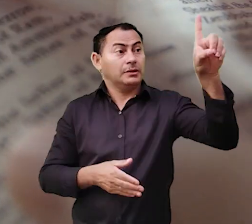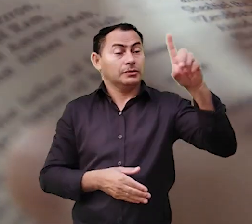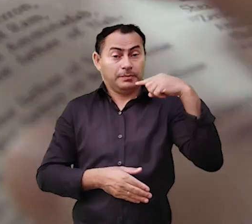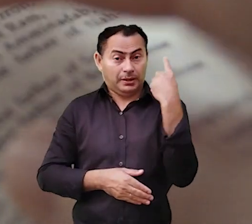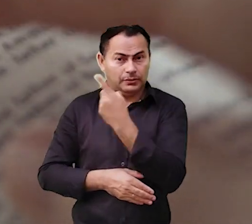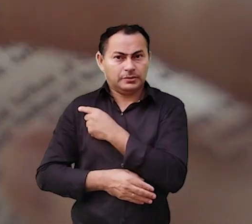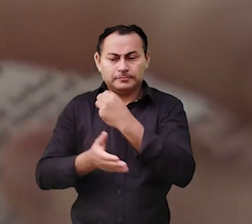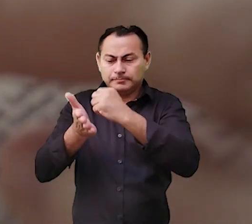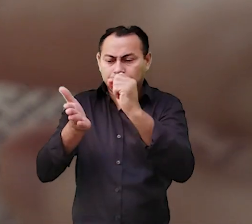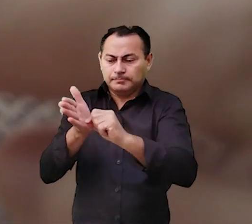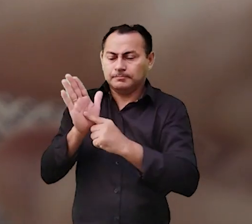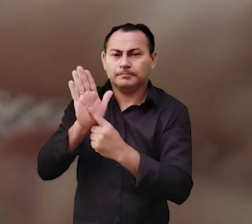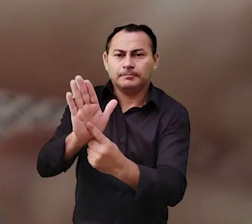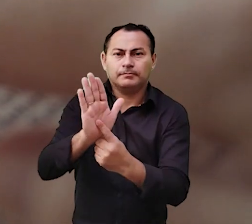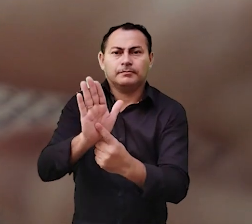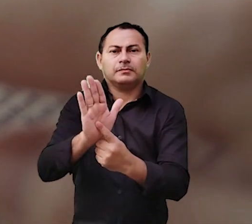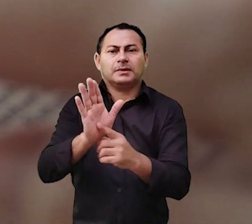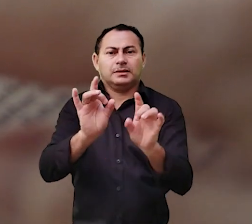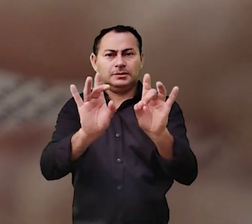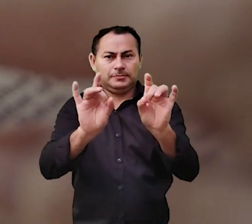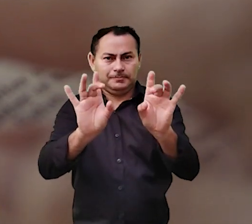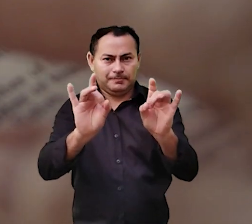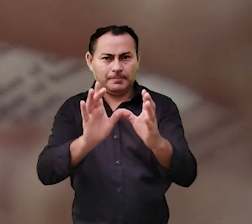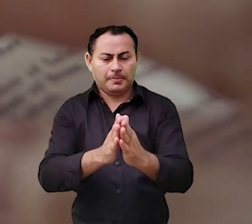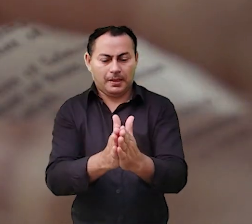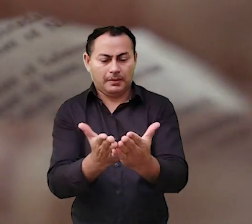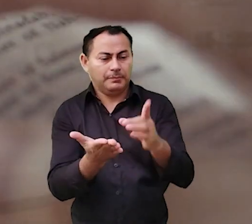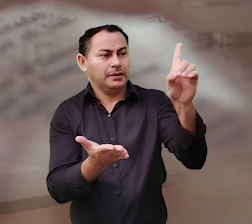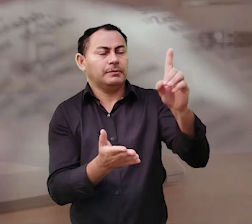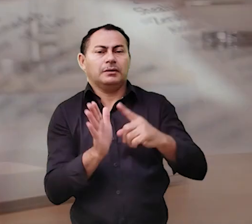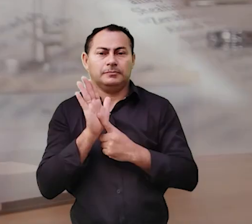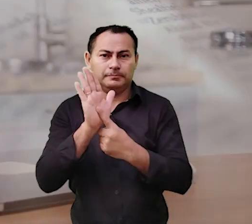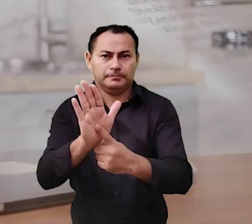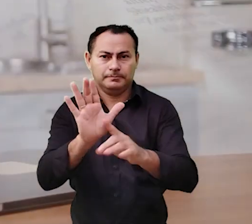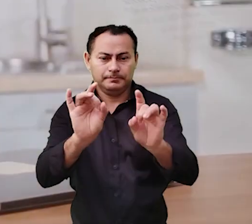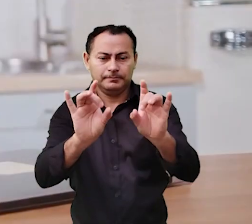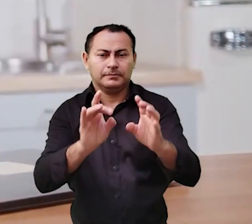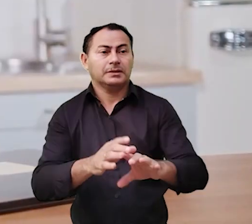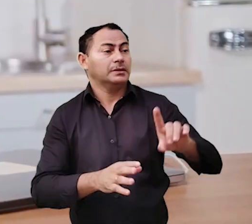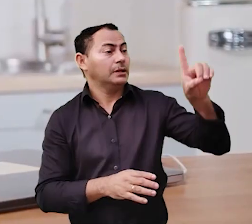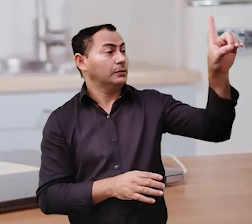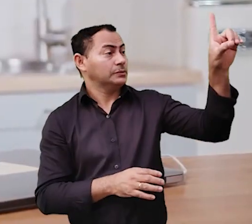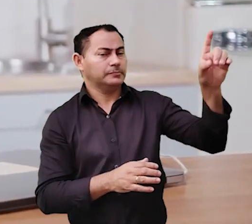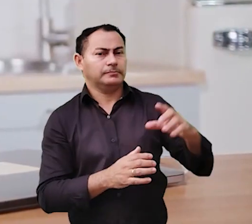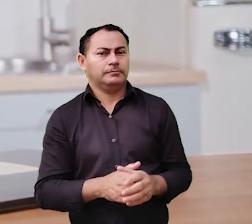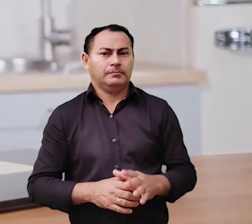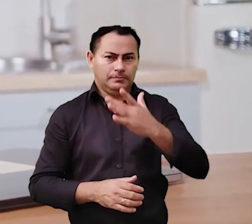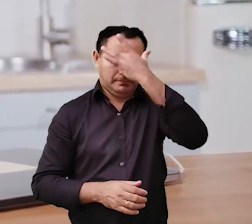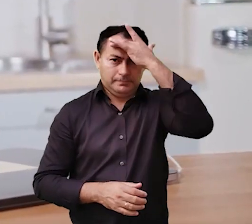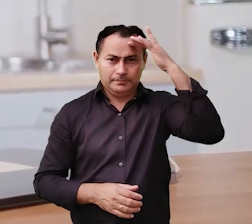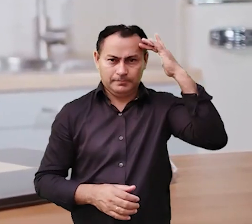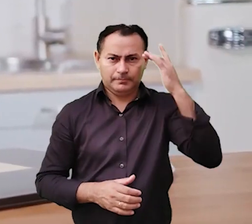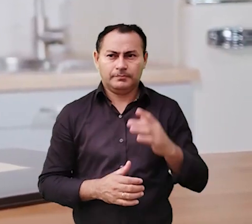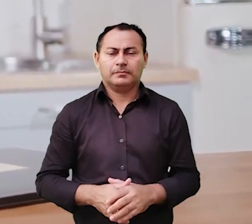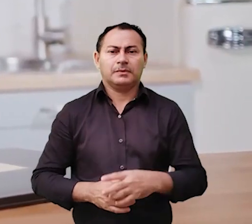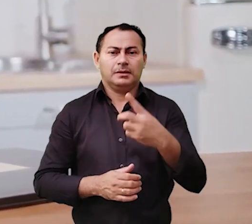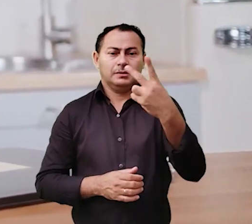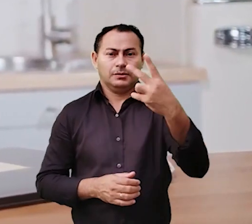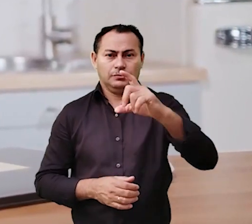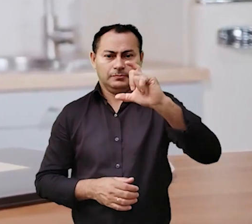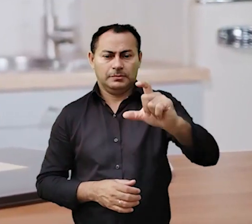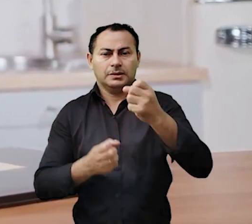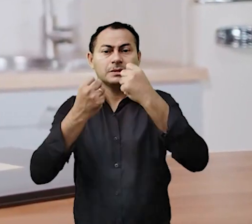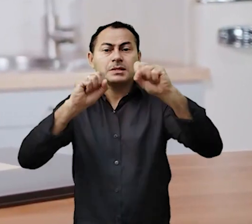através das Escrituras de revelação especial. A Bíblia é uma revelação especial de Deus para o homem. Nesse